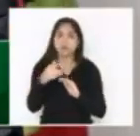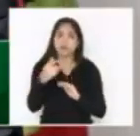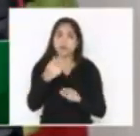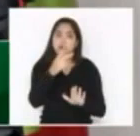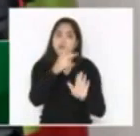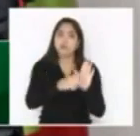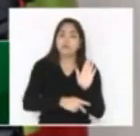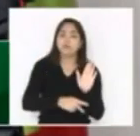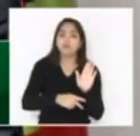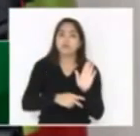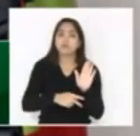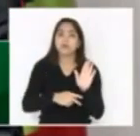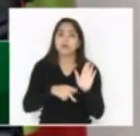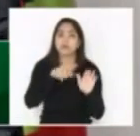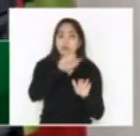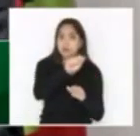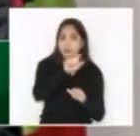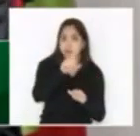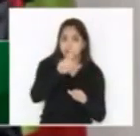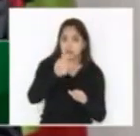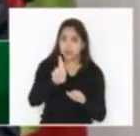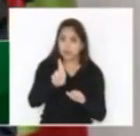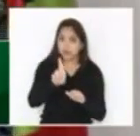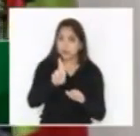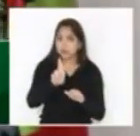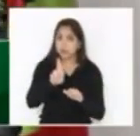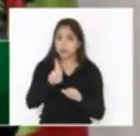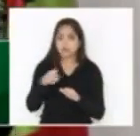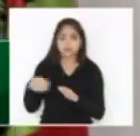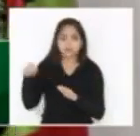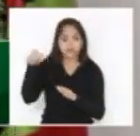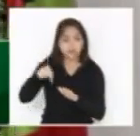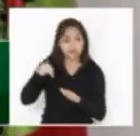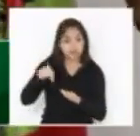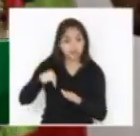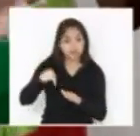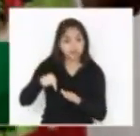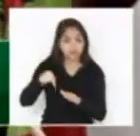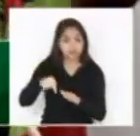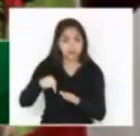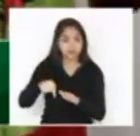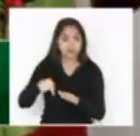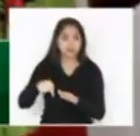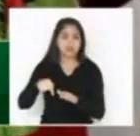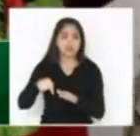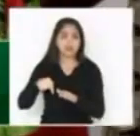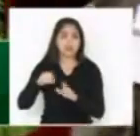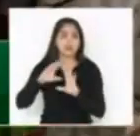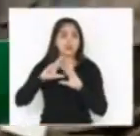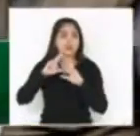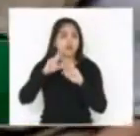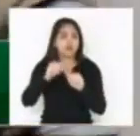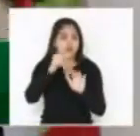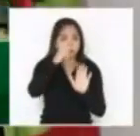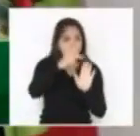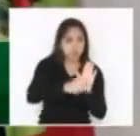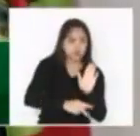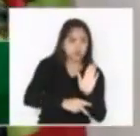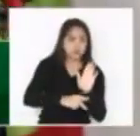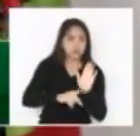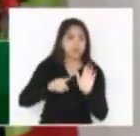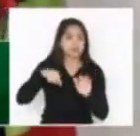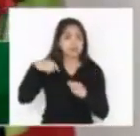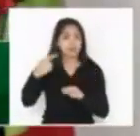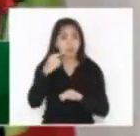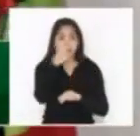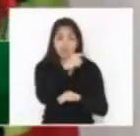como? Pela ADR? Não, vem tudo para cá. Vai vir todos para cá e depois a ADR lá vai